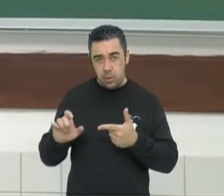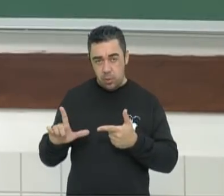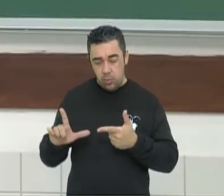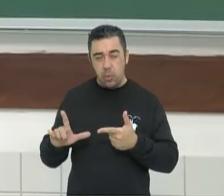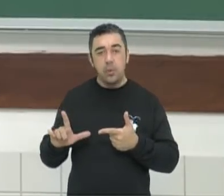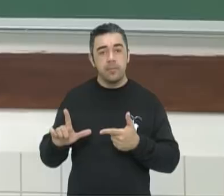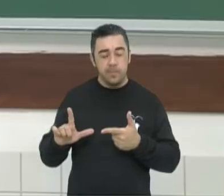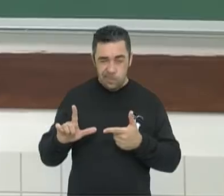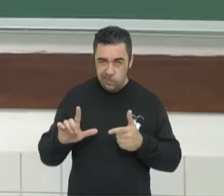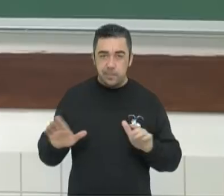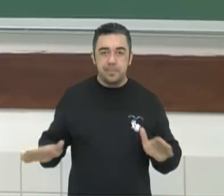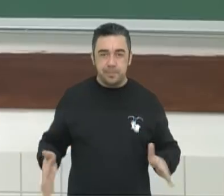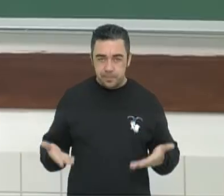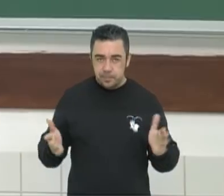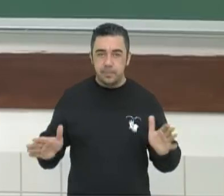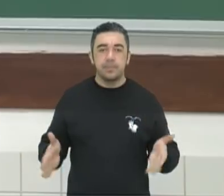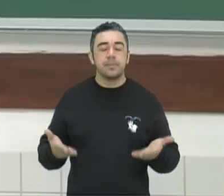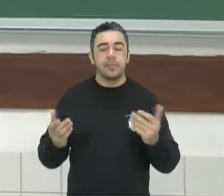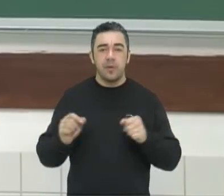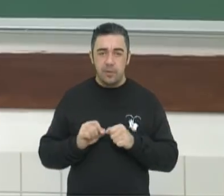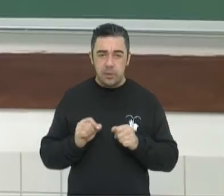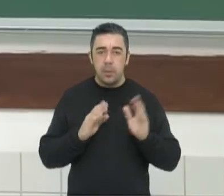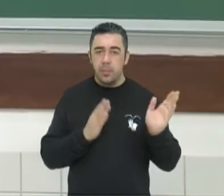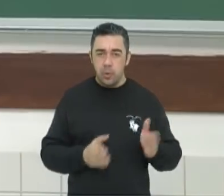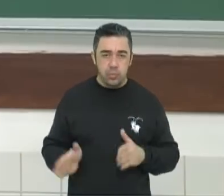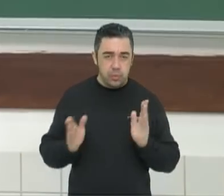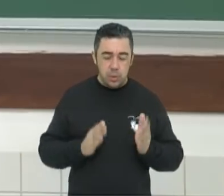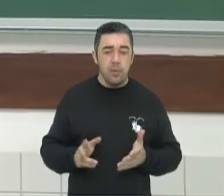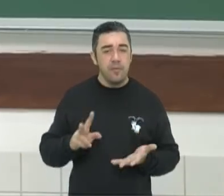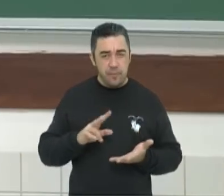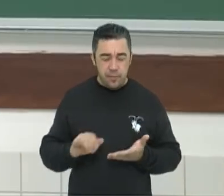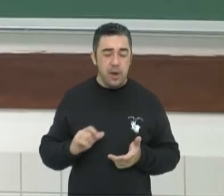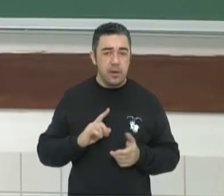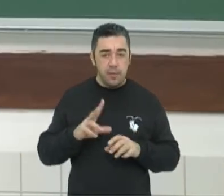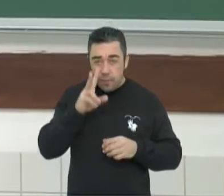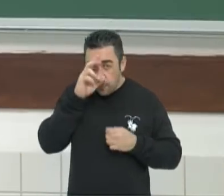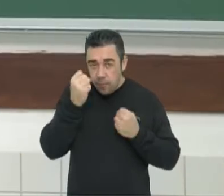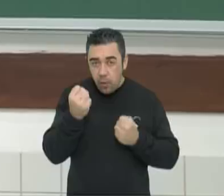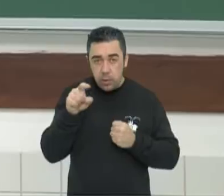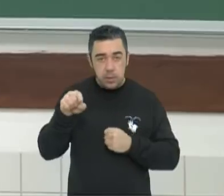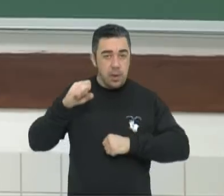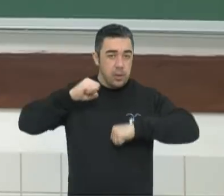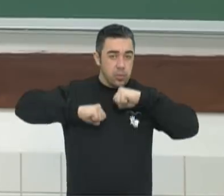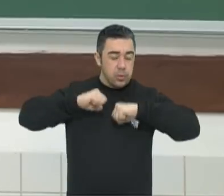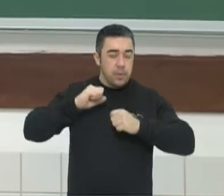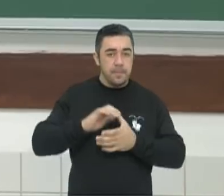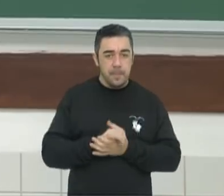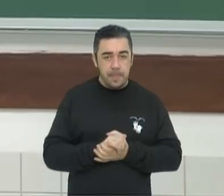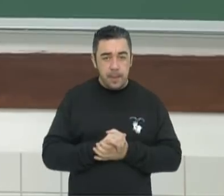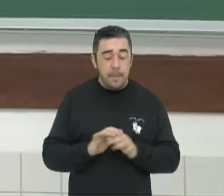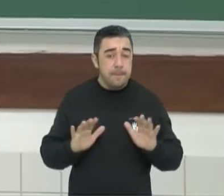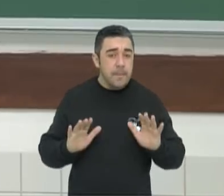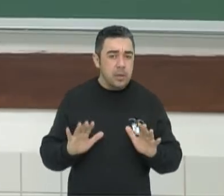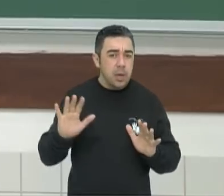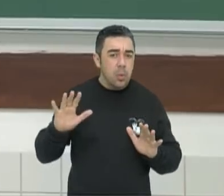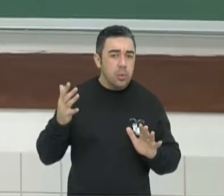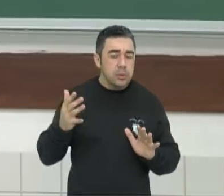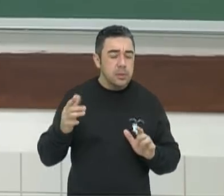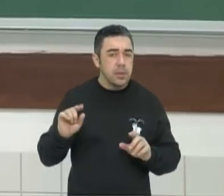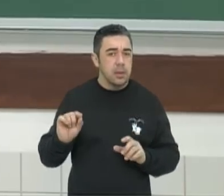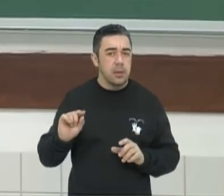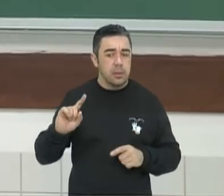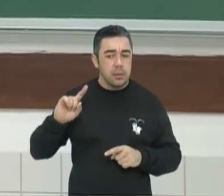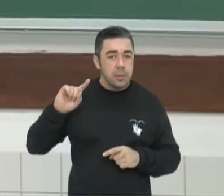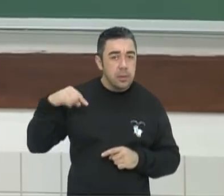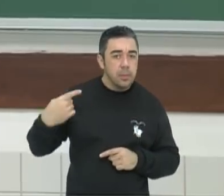favorecer muito a produção industrial. Tudo isso vai fortalecer a indústria. E o que vai acontecer em decorrência